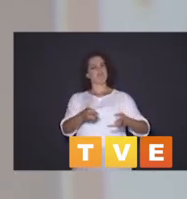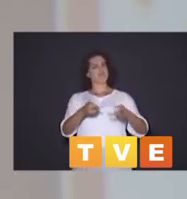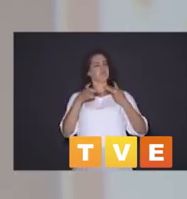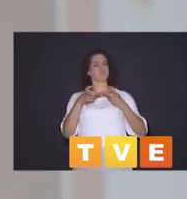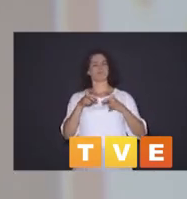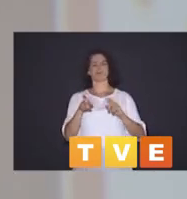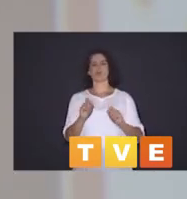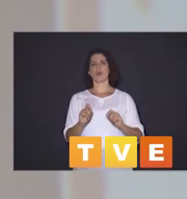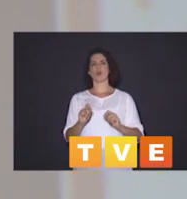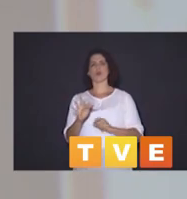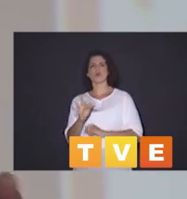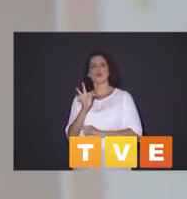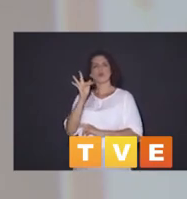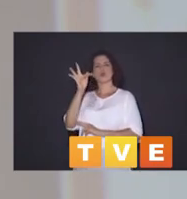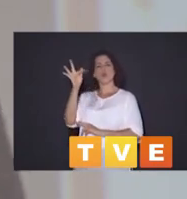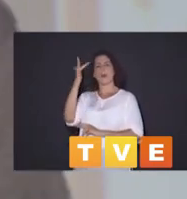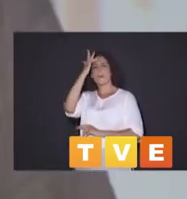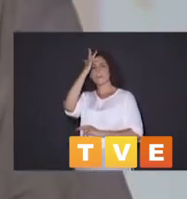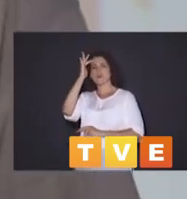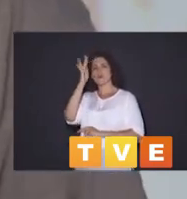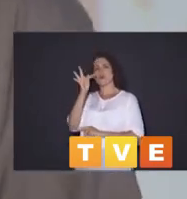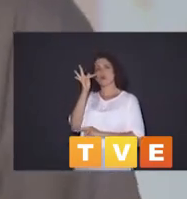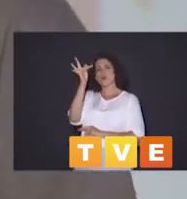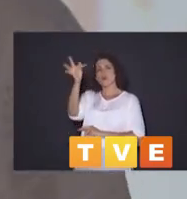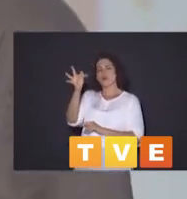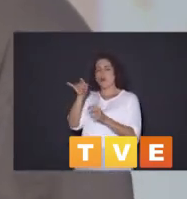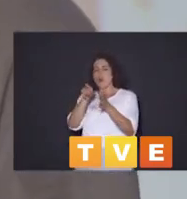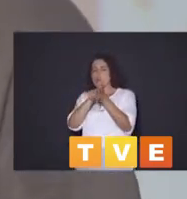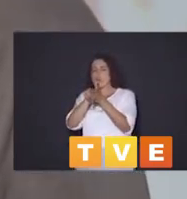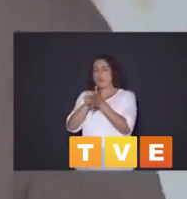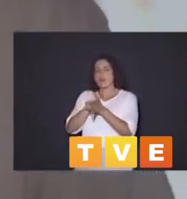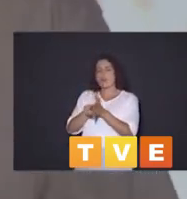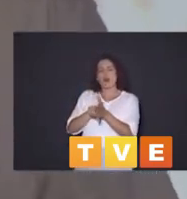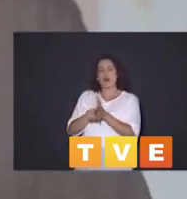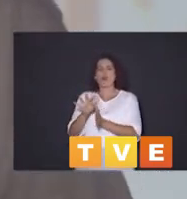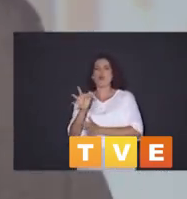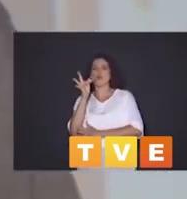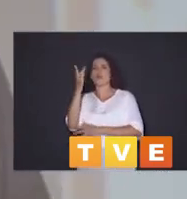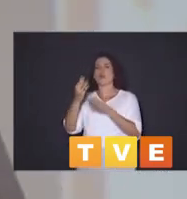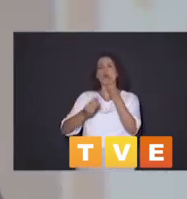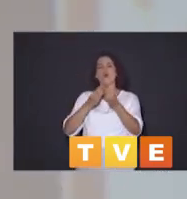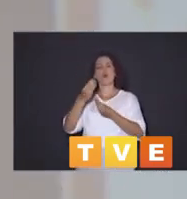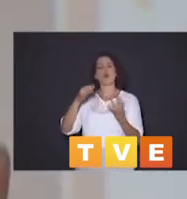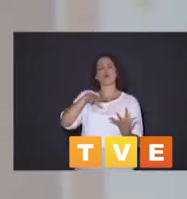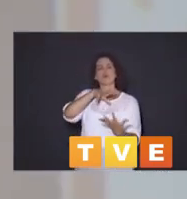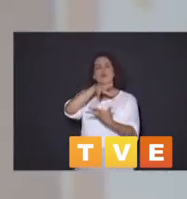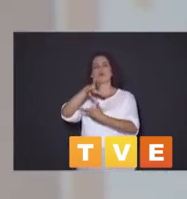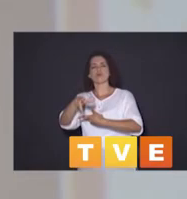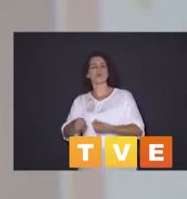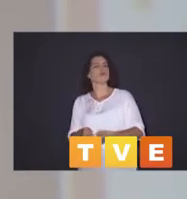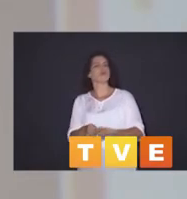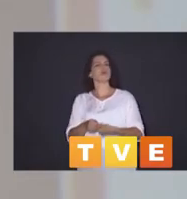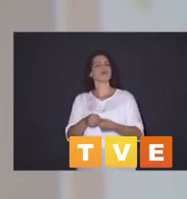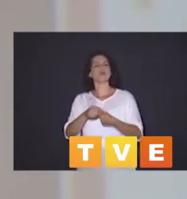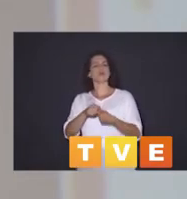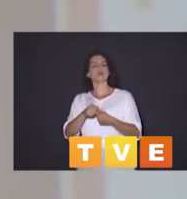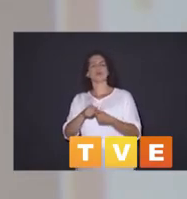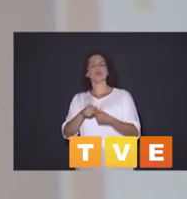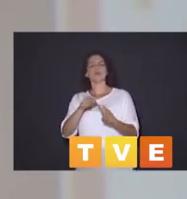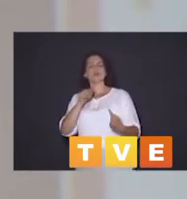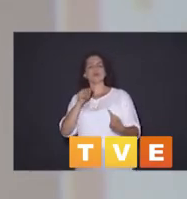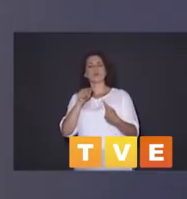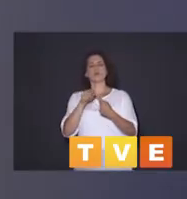e os futuristas aqueles que fazem as pesquisas sobre qual será o futuro da humanidade do ponto de vista das